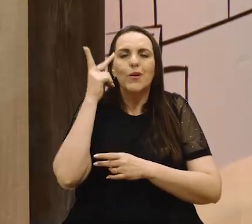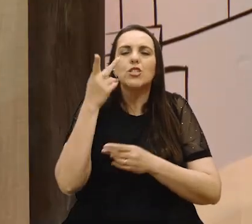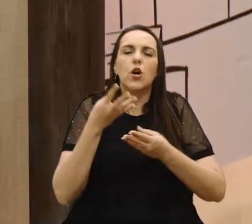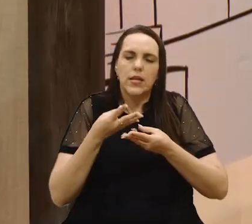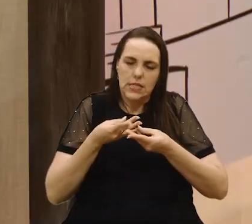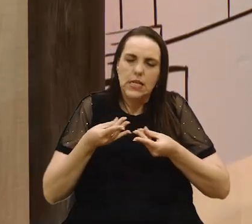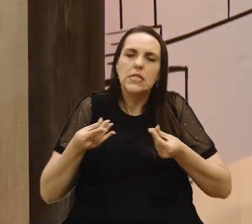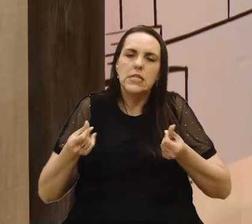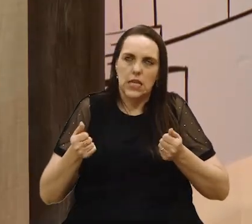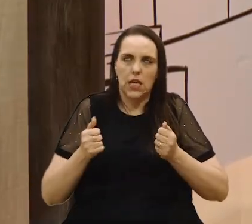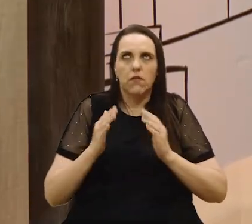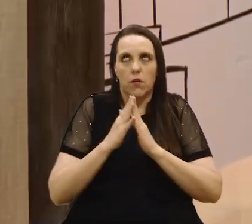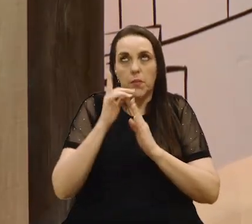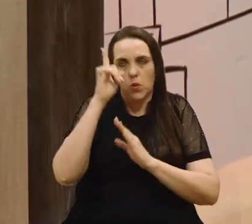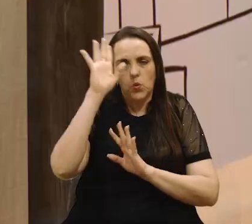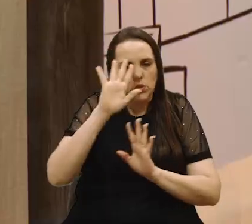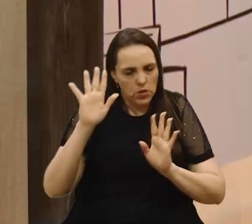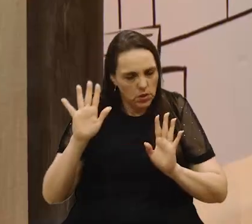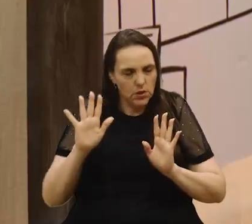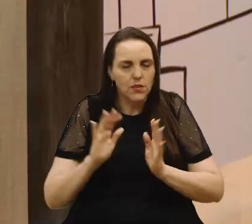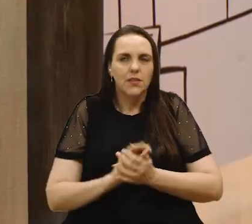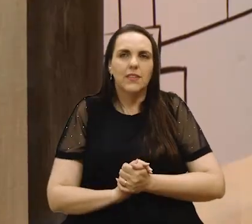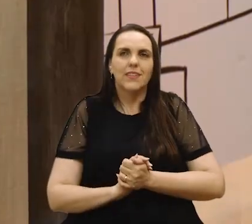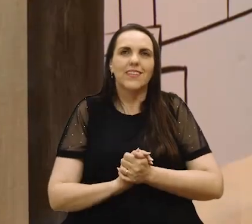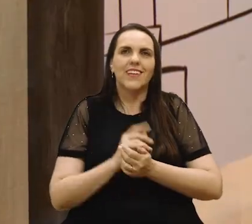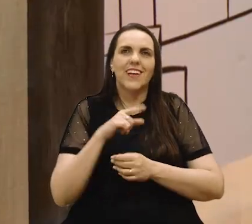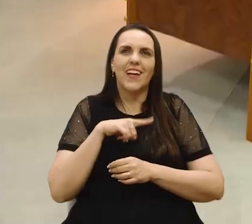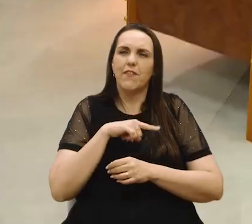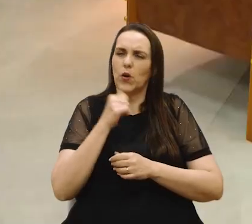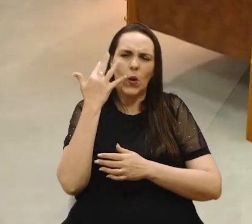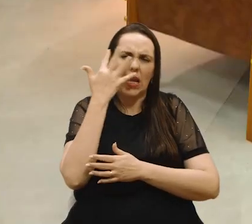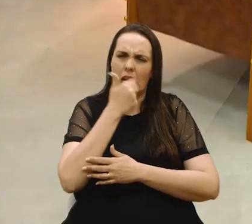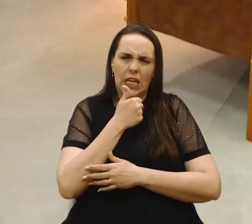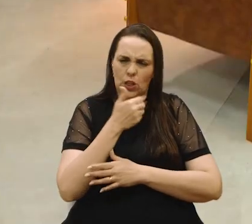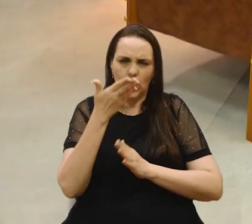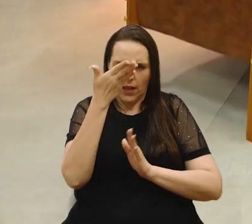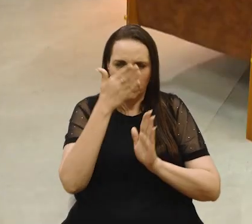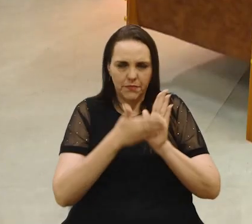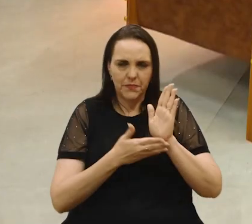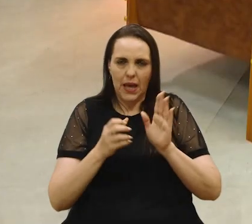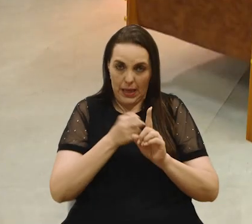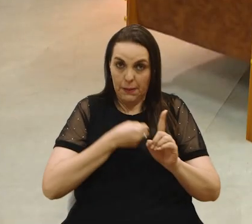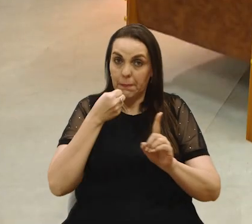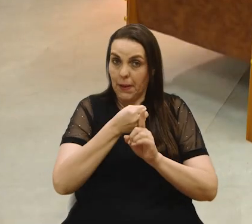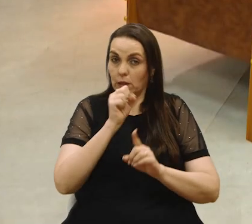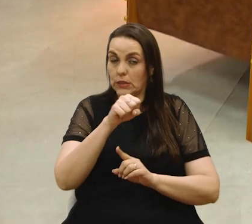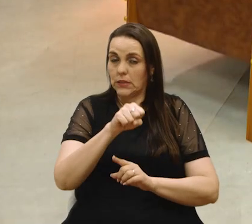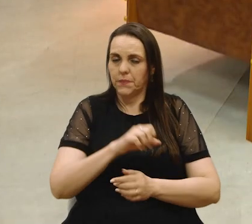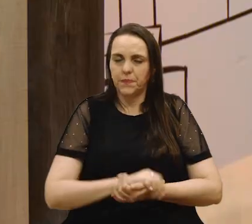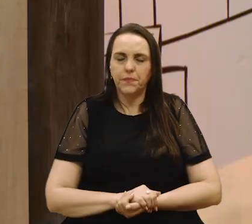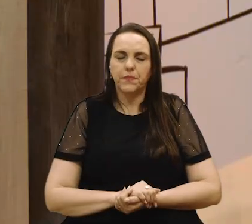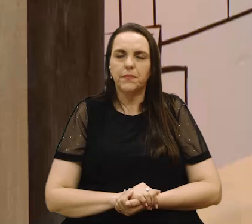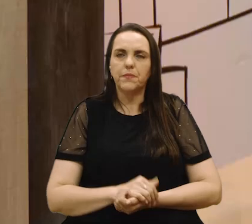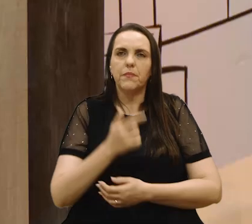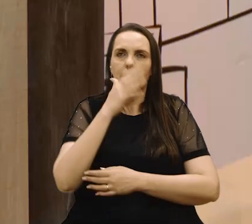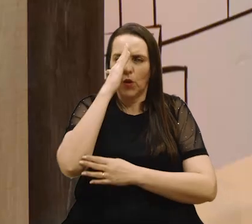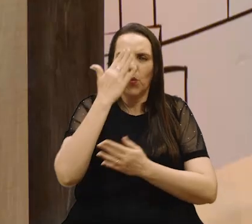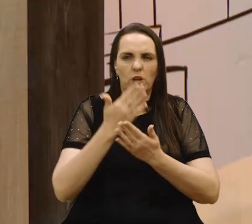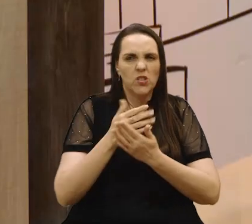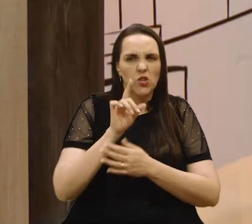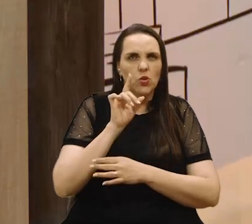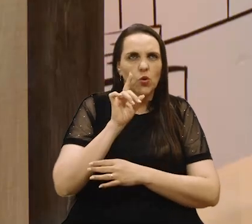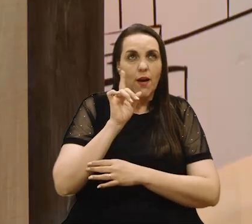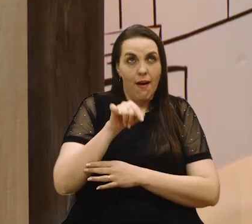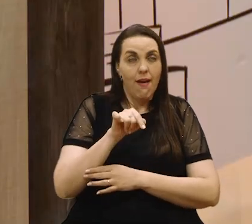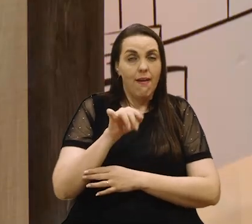gente, é uma história sensível, pelo amor de Deus, não é? Mas ficou visualmente Ficou lindo, né? Ficou impactante. E eu achei muito legal